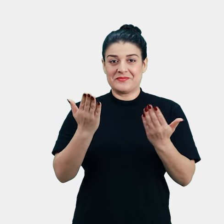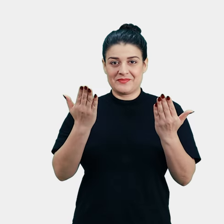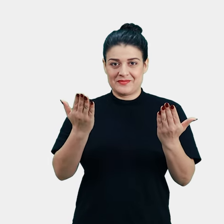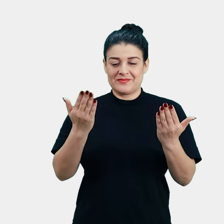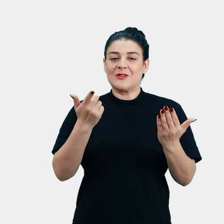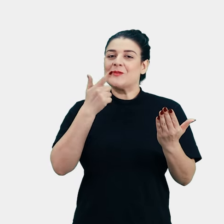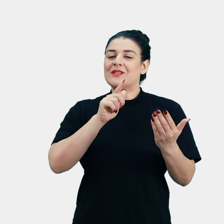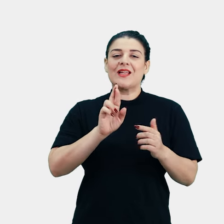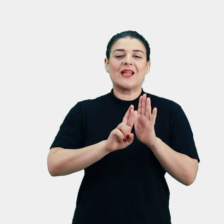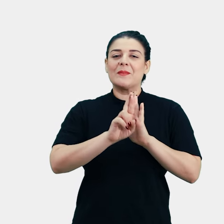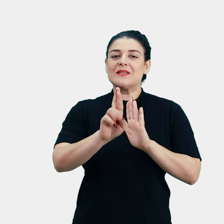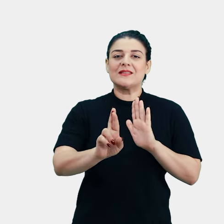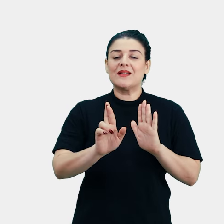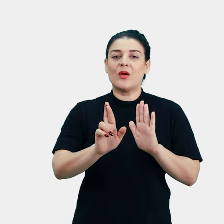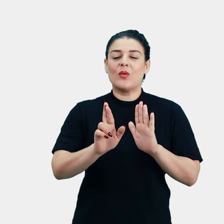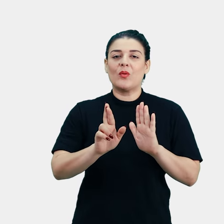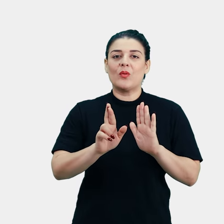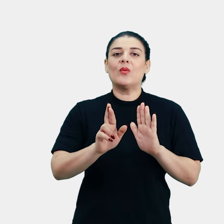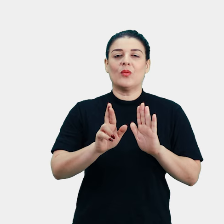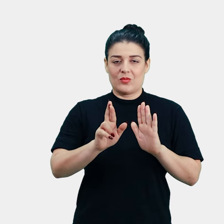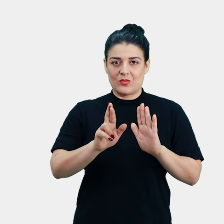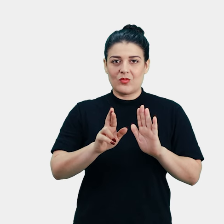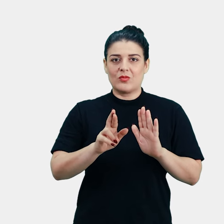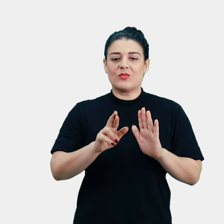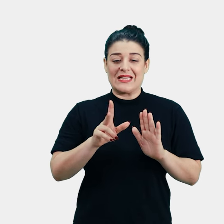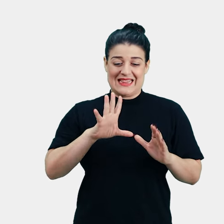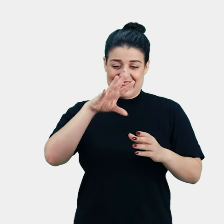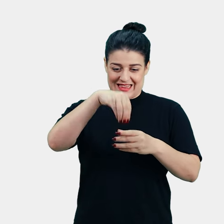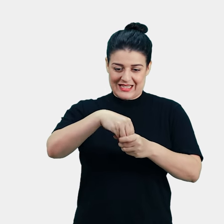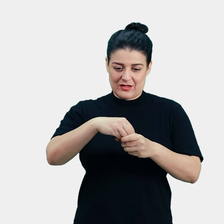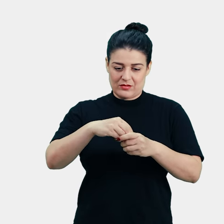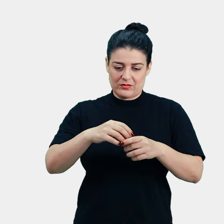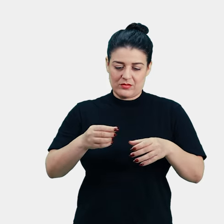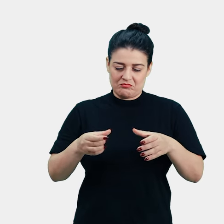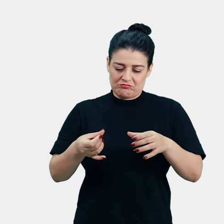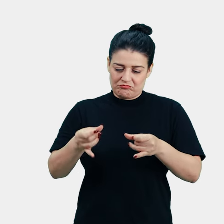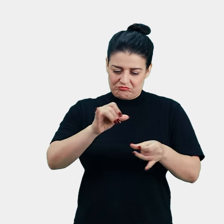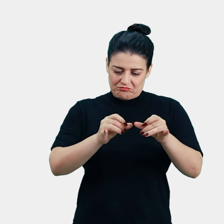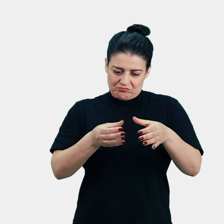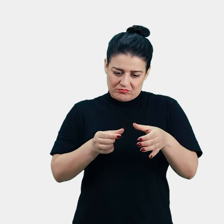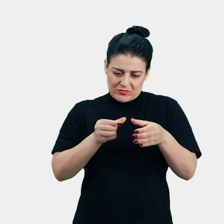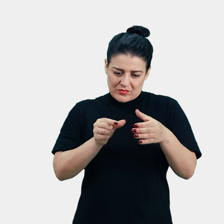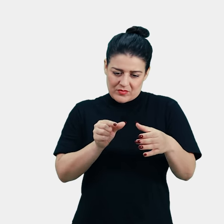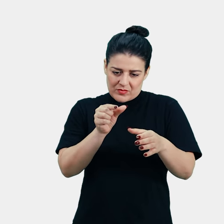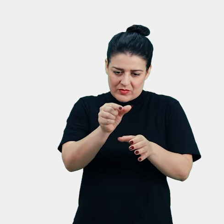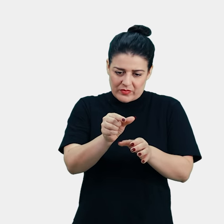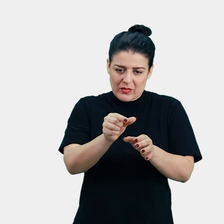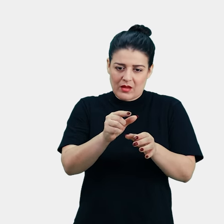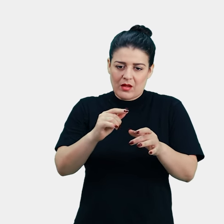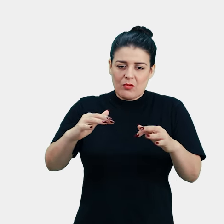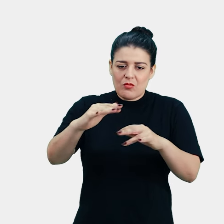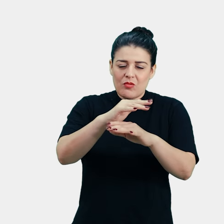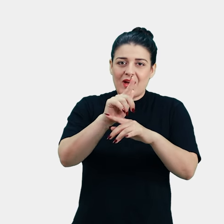conseguimos representar, então, uma solução contendo o analito é nebulizada com auxílio de um fluxo de